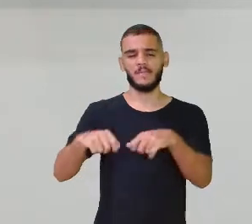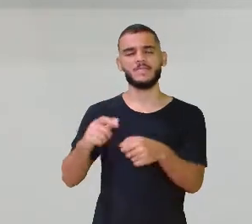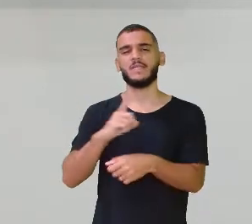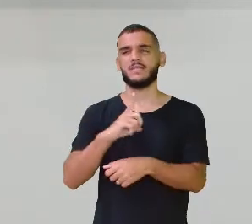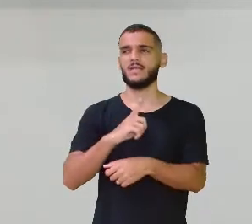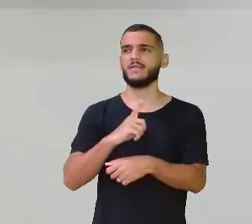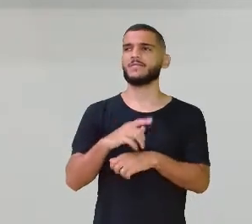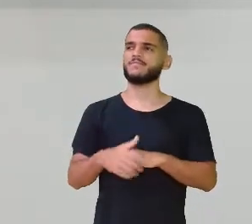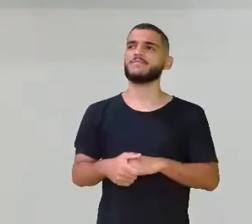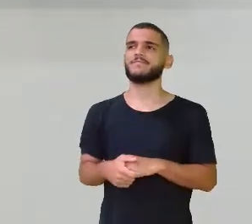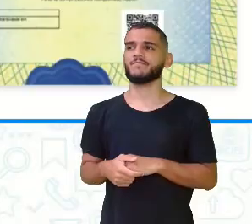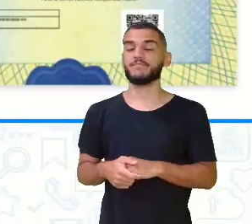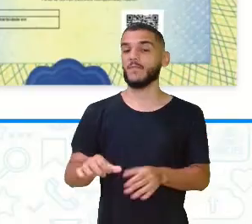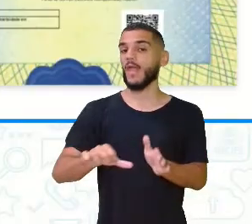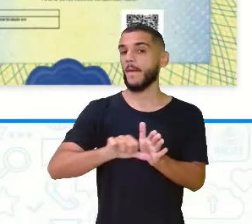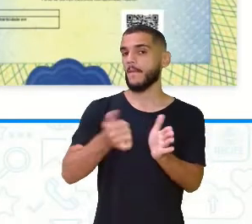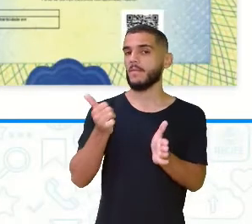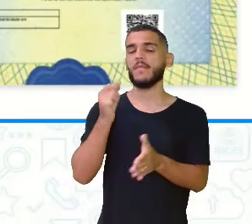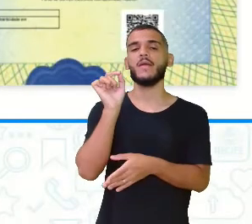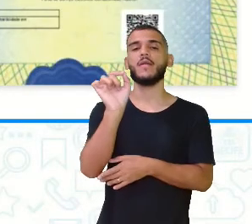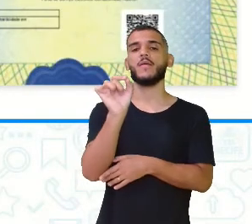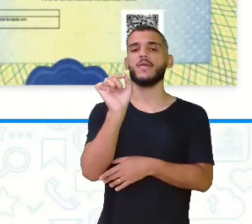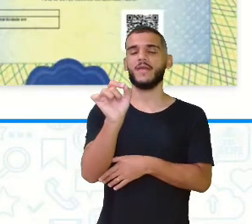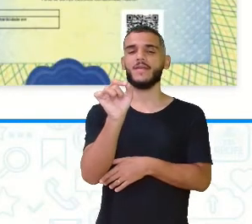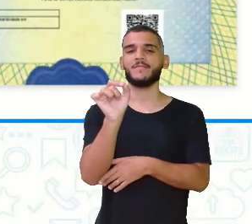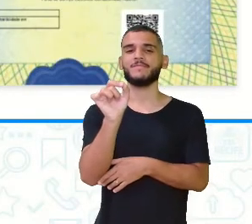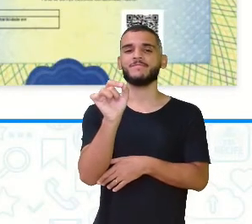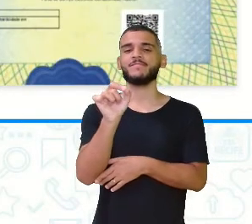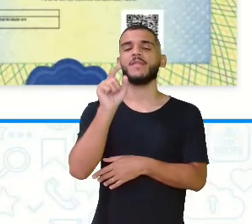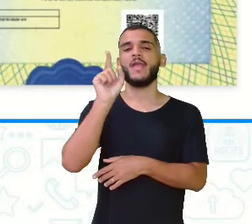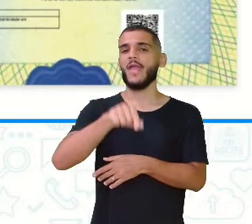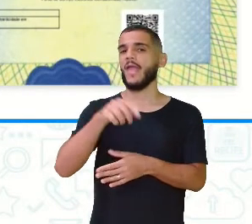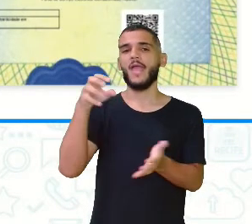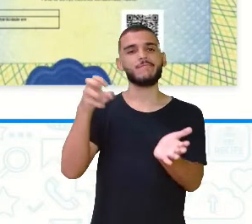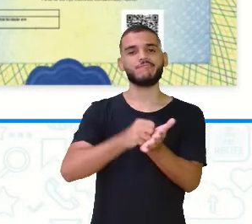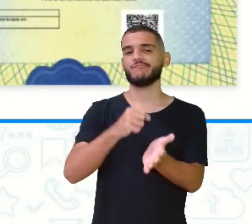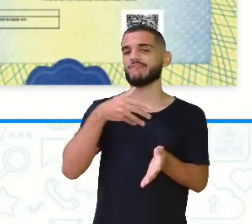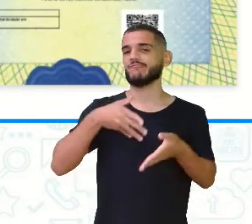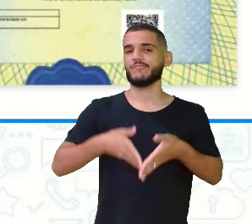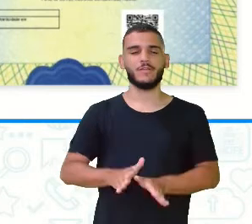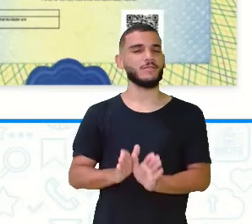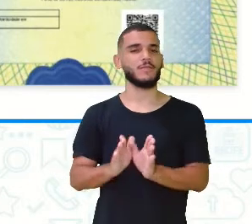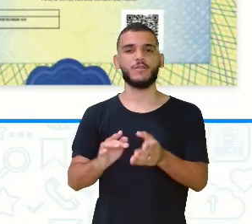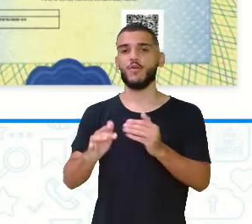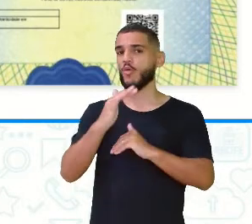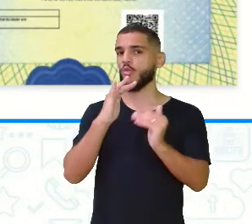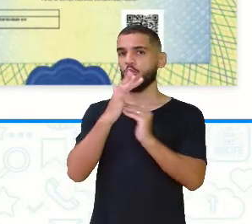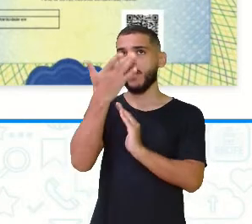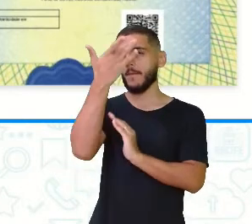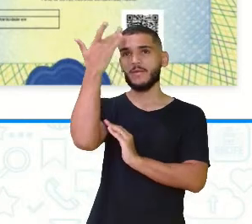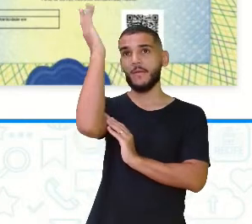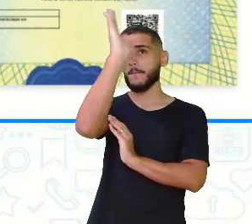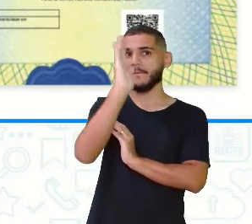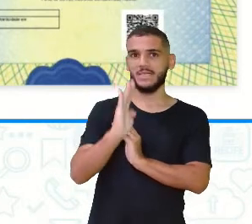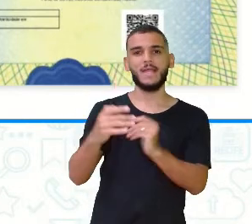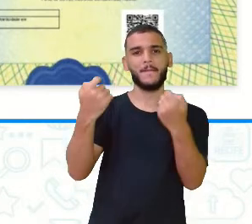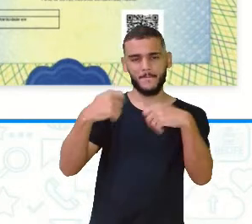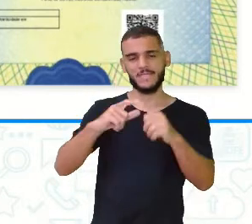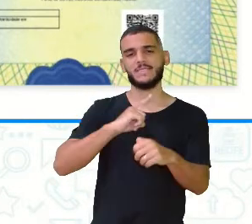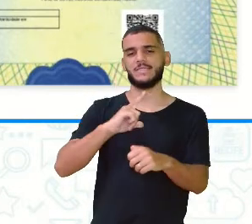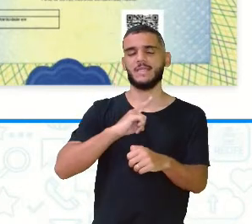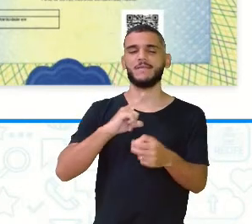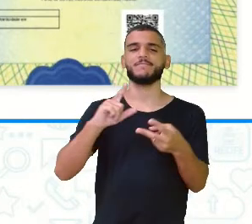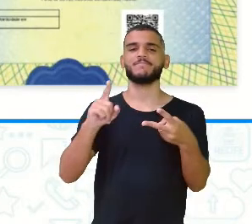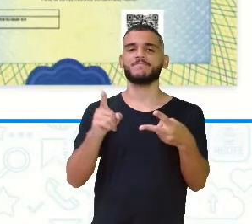cara? Primeiro é esse aqui, Esse aqui é a certidão de nascimento. Todo brasileiro tem que ter sua certidão